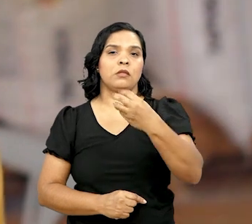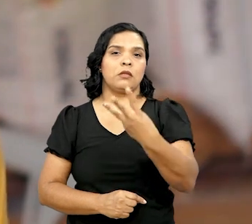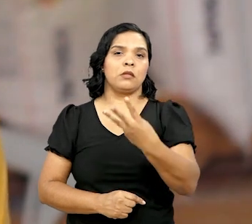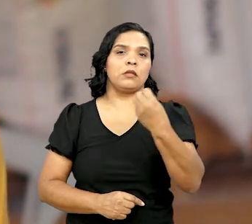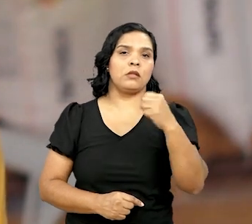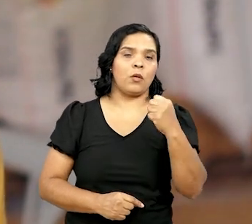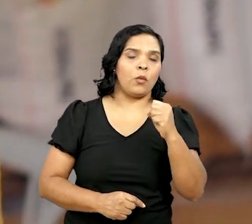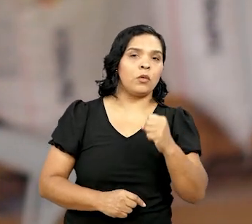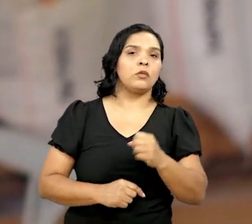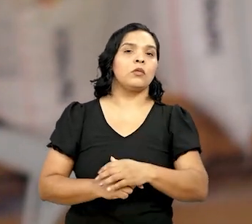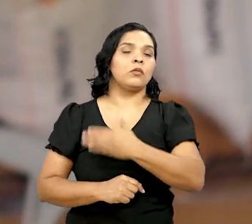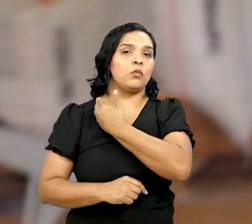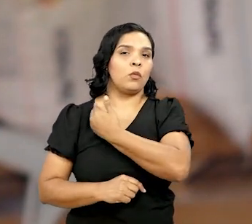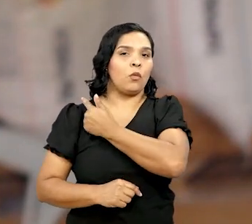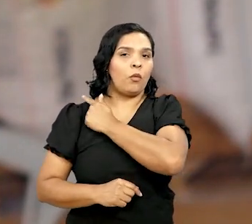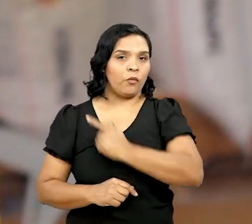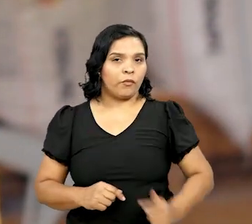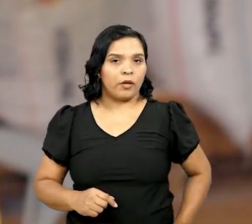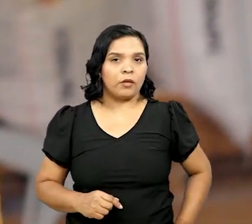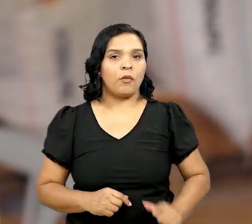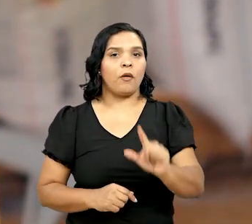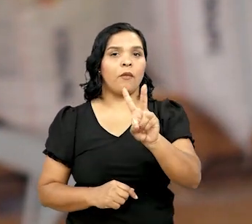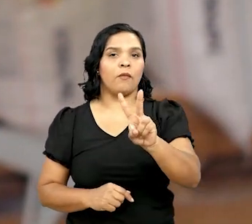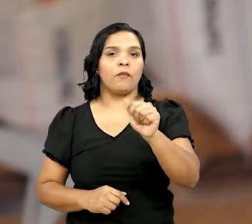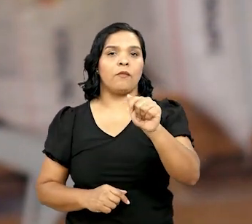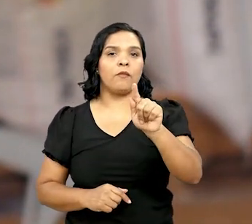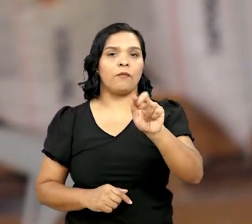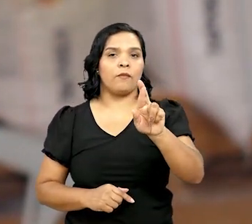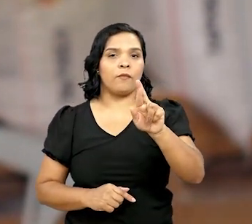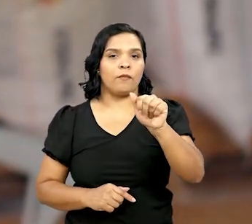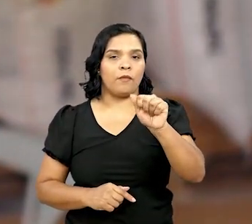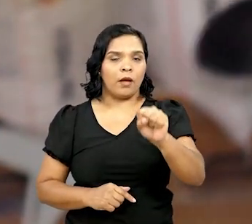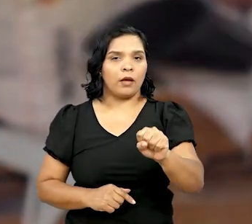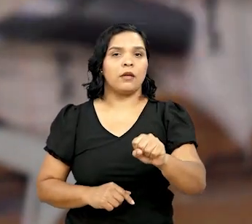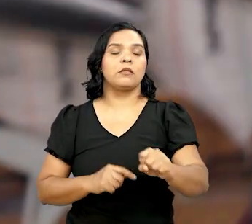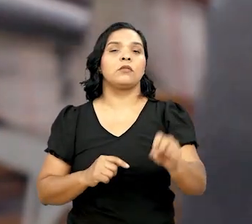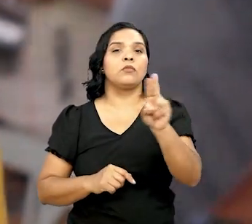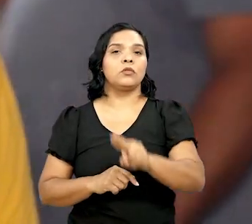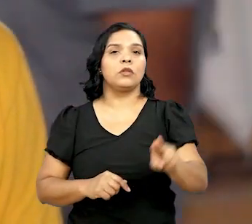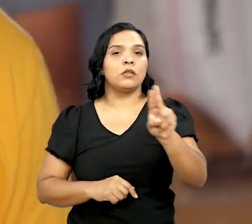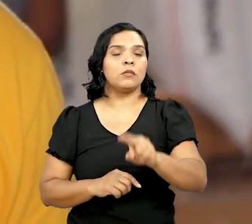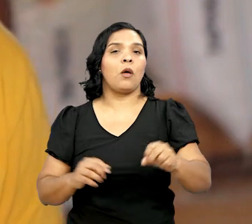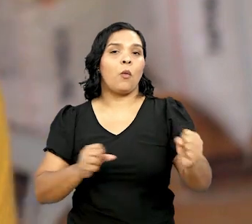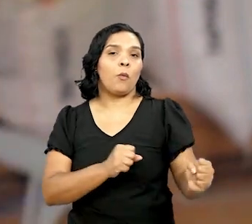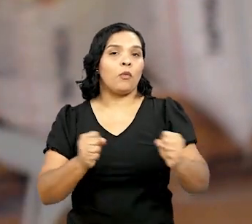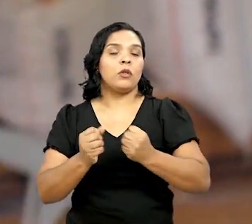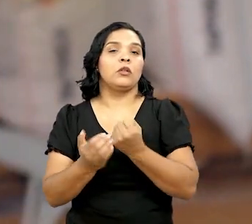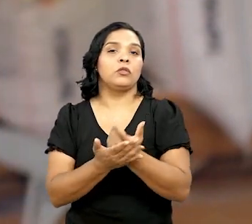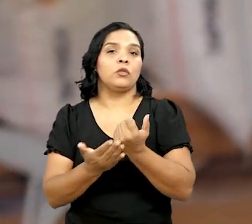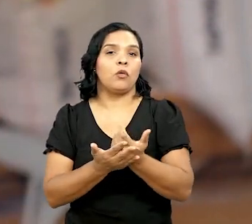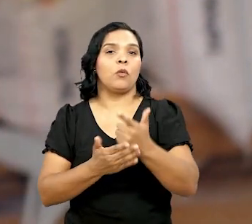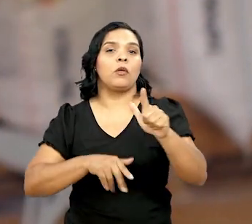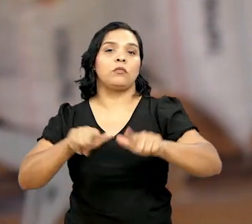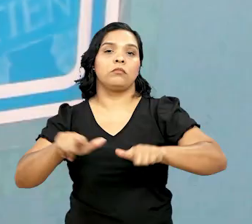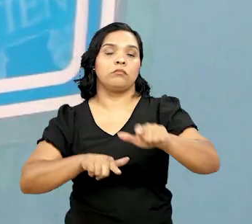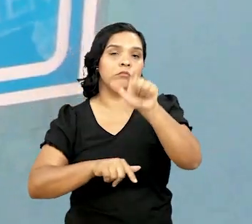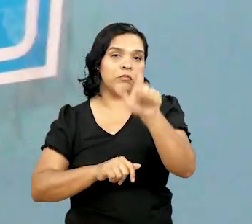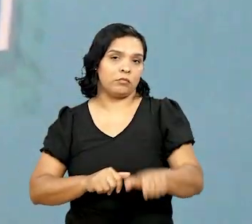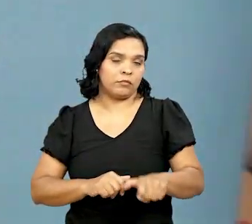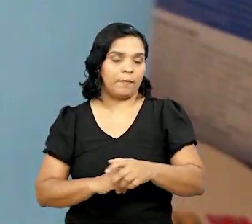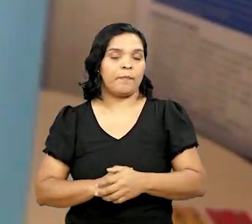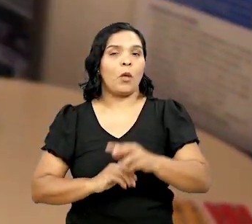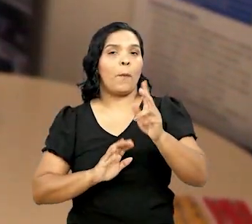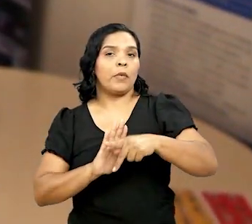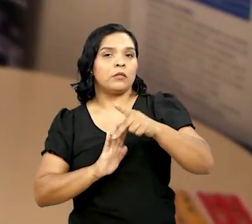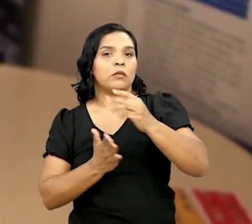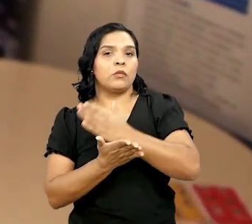Vargas, e ela é um dos itens que a gente utiliza para medir o poder de compra do trabalhador. O